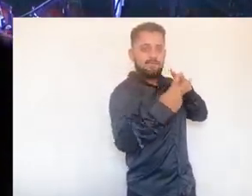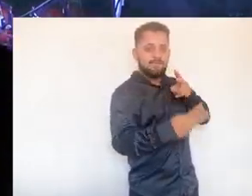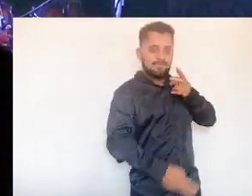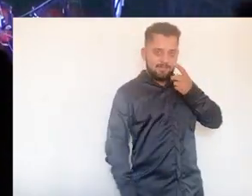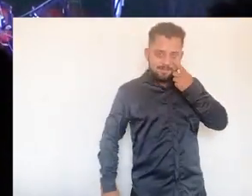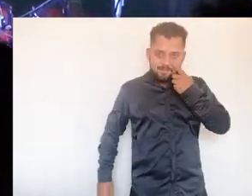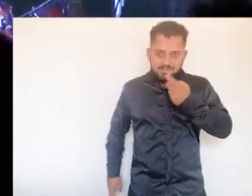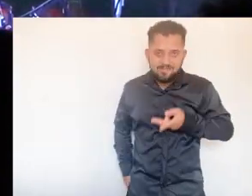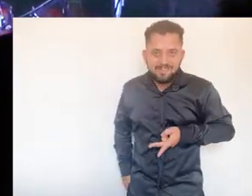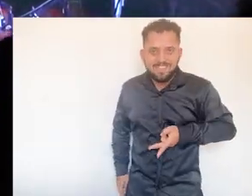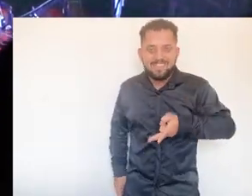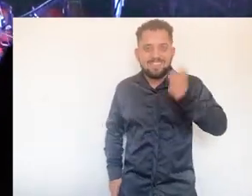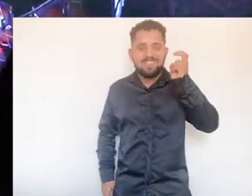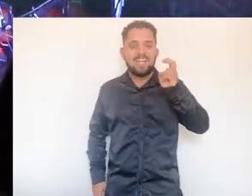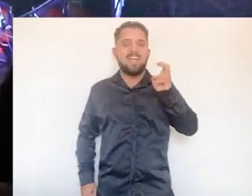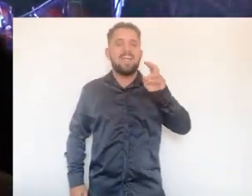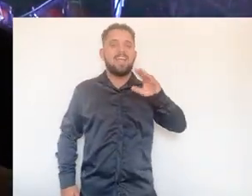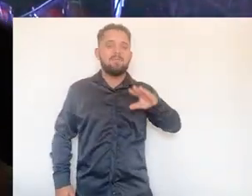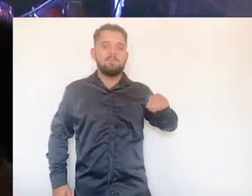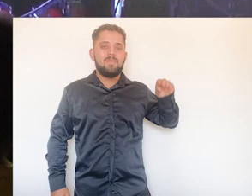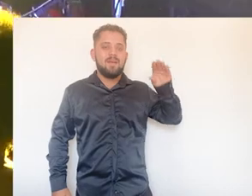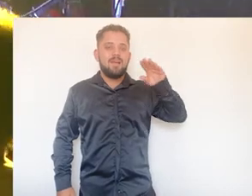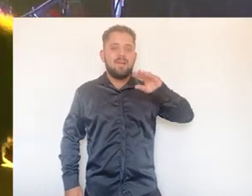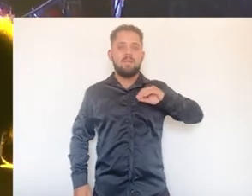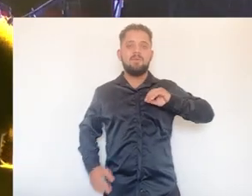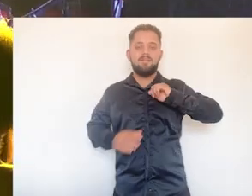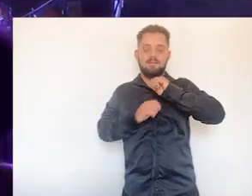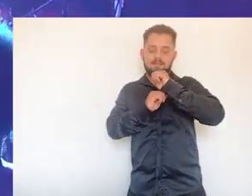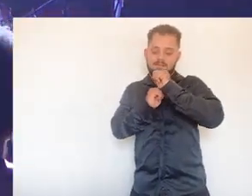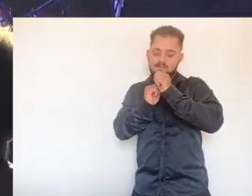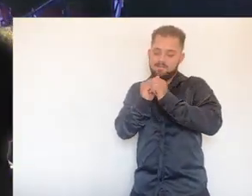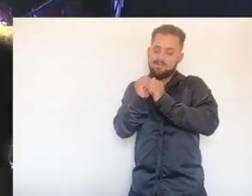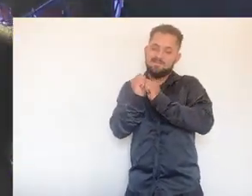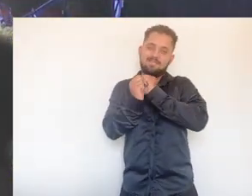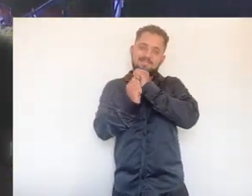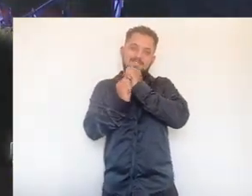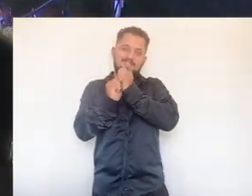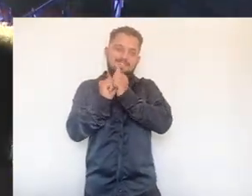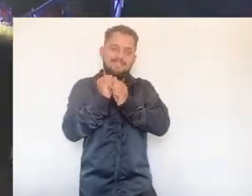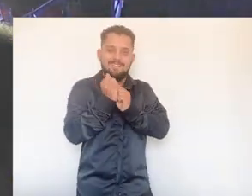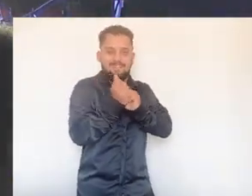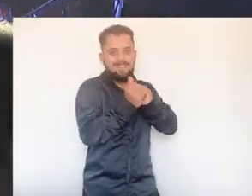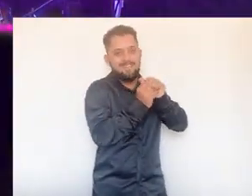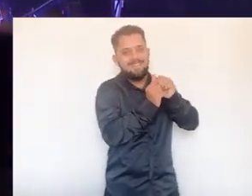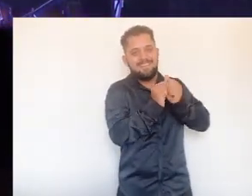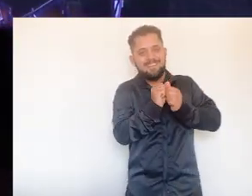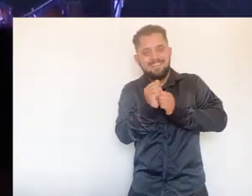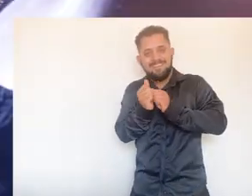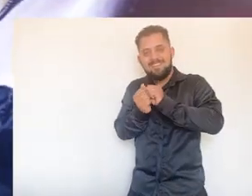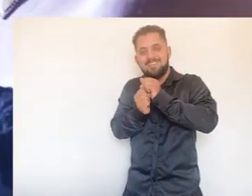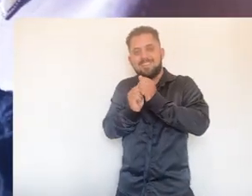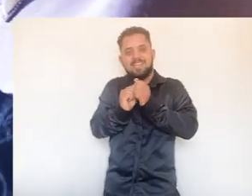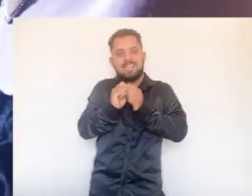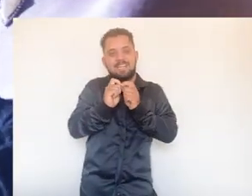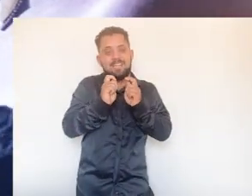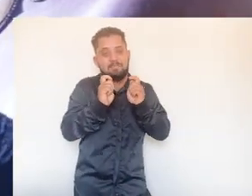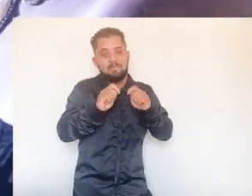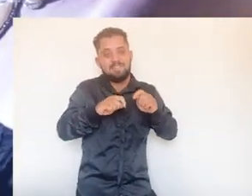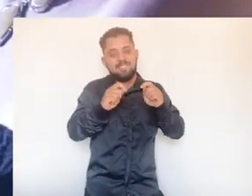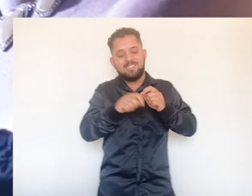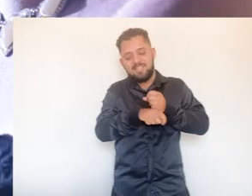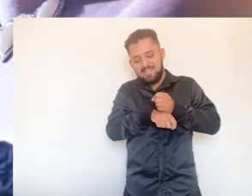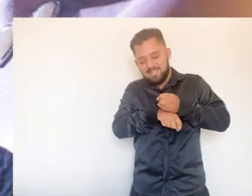Vejo a eloquência da tua língua dando voltas pela minha, e eu posso até